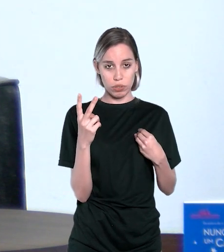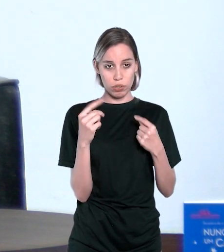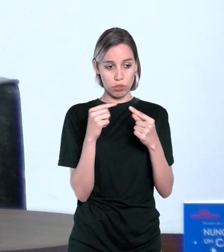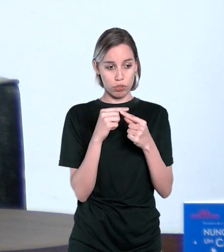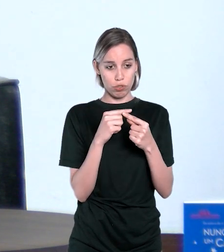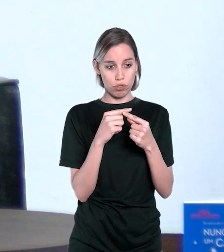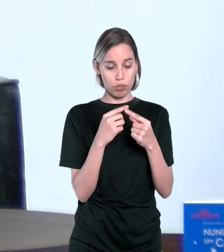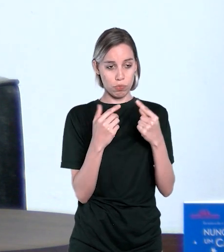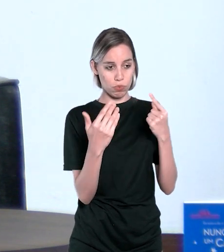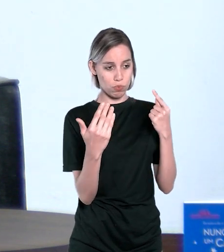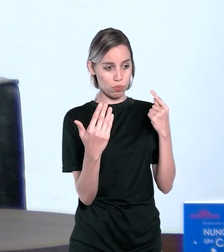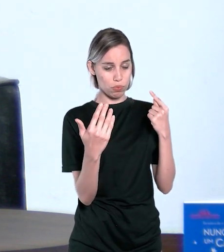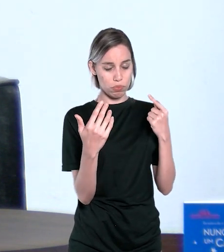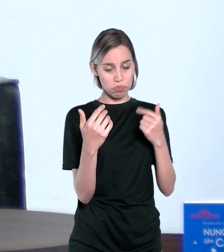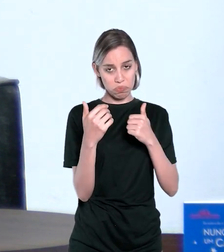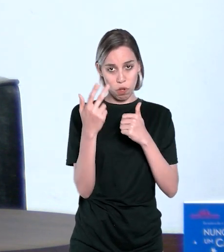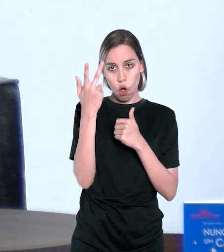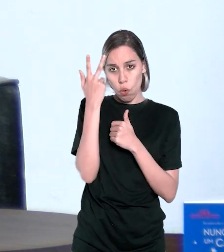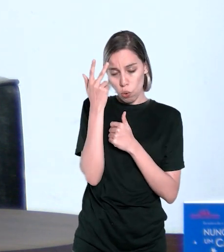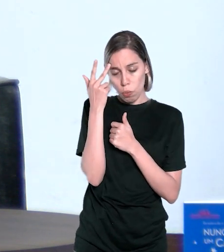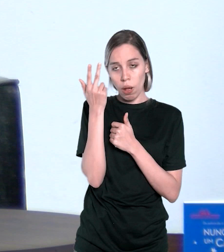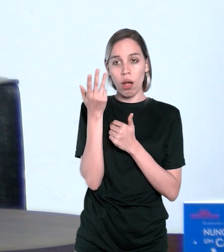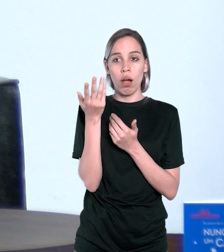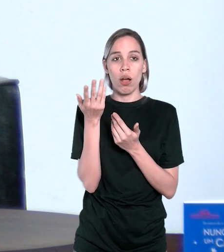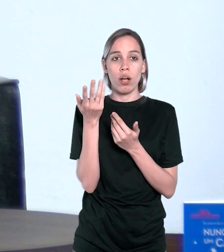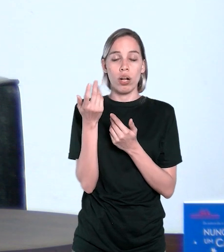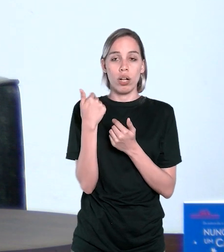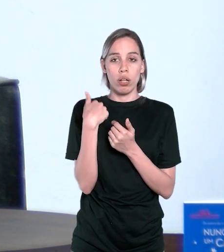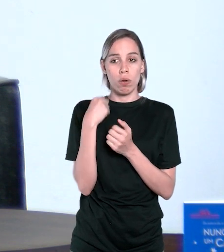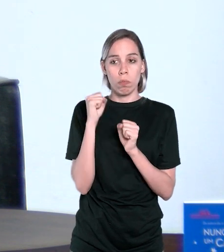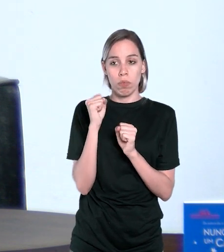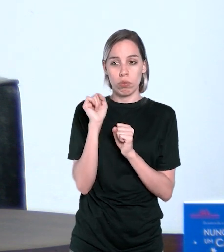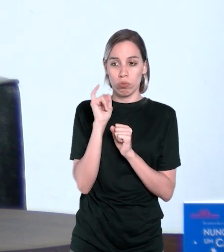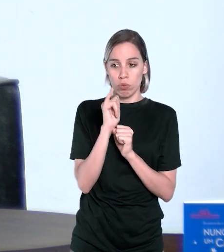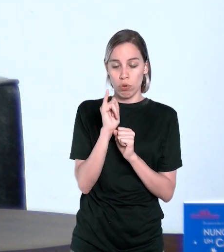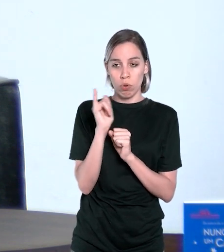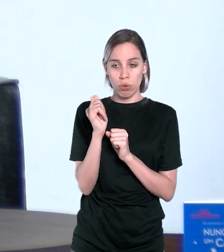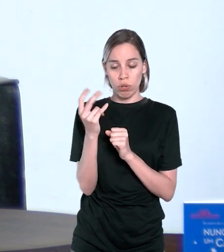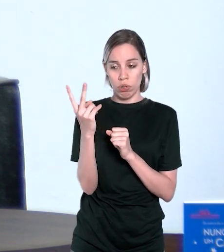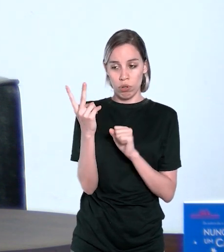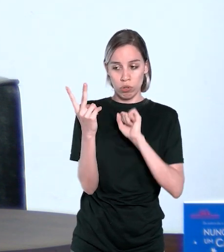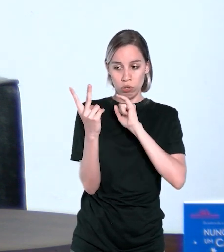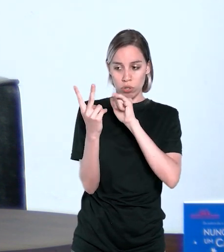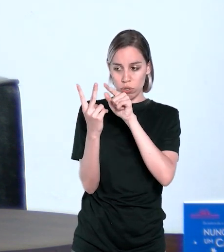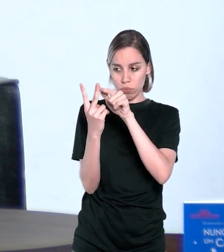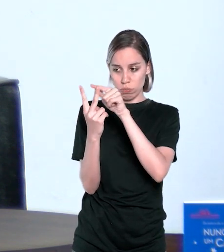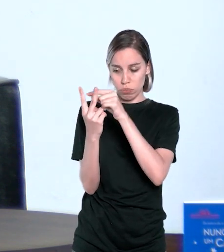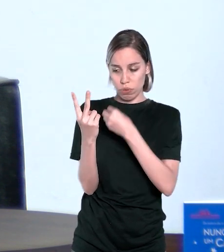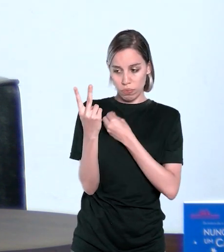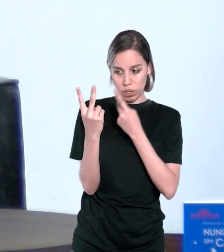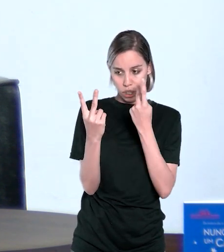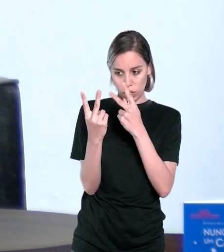outros olhos, né? O que eu posso contar da vida dessas 2 irmãs que vai